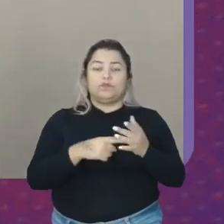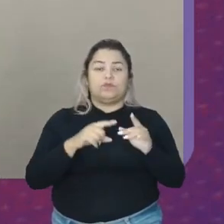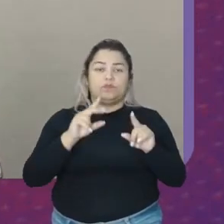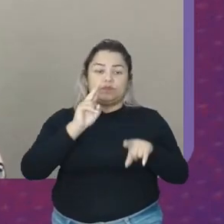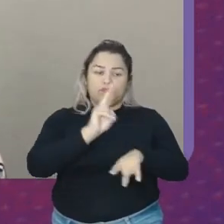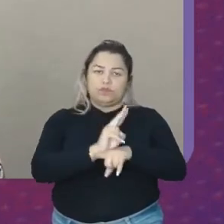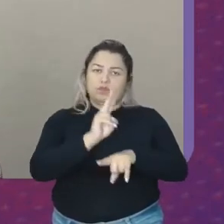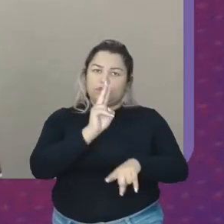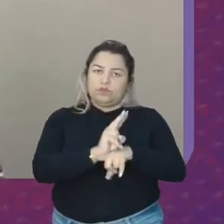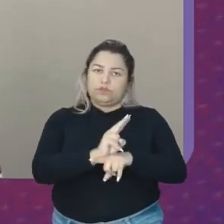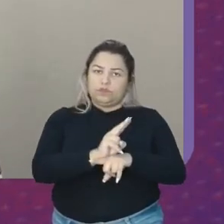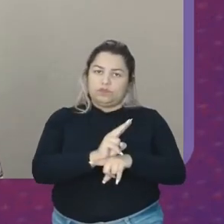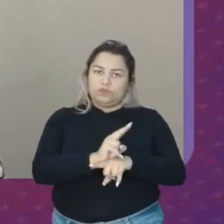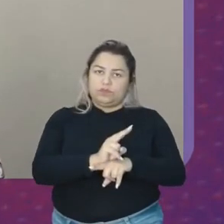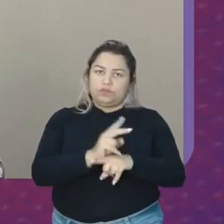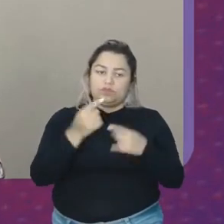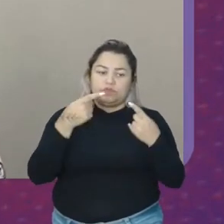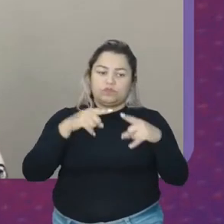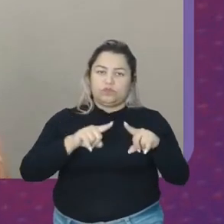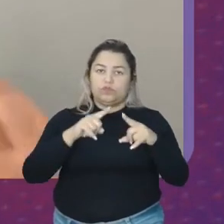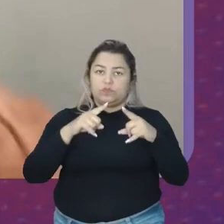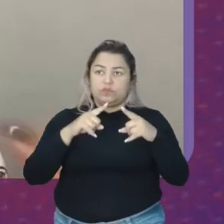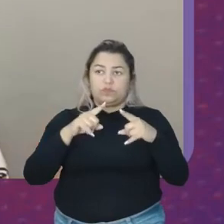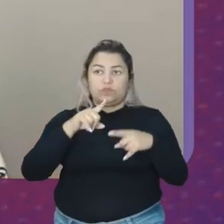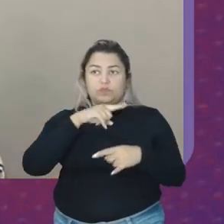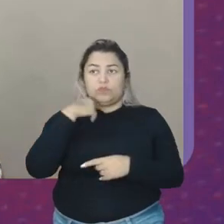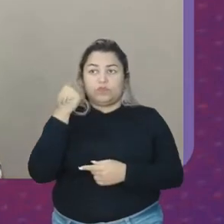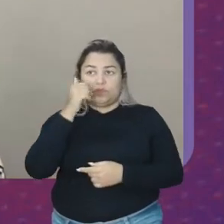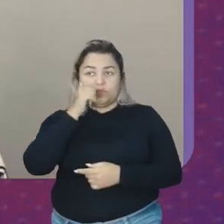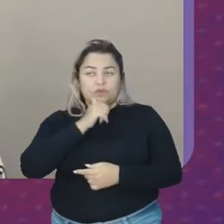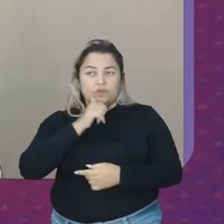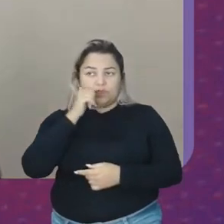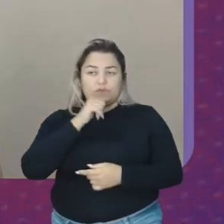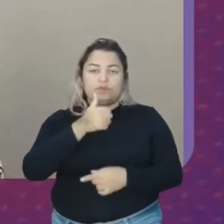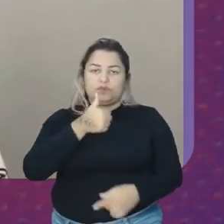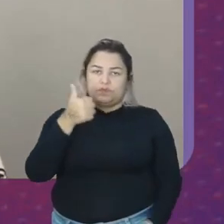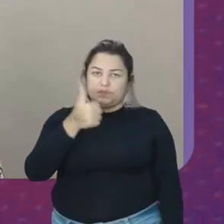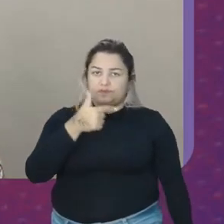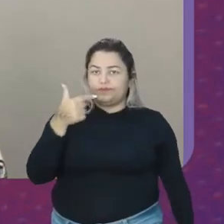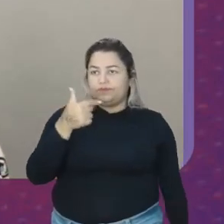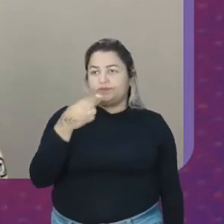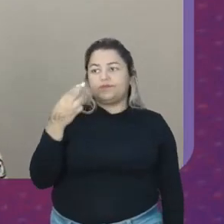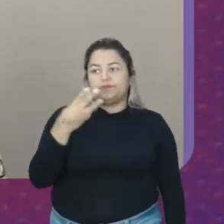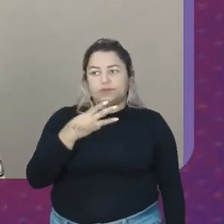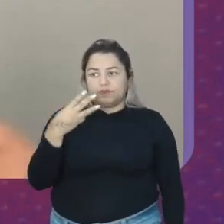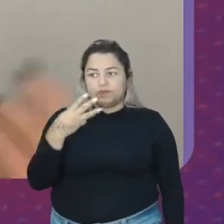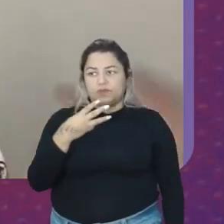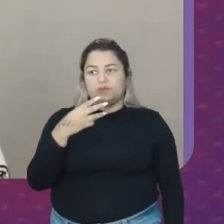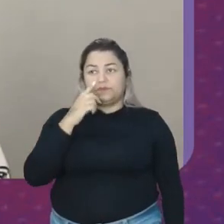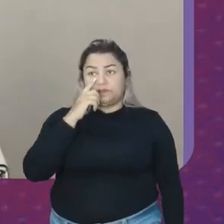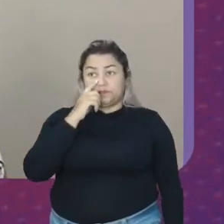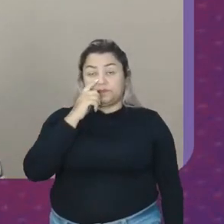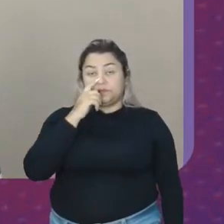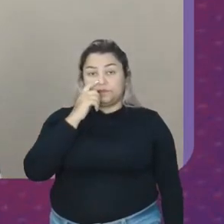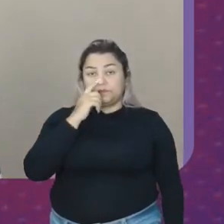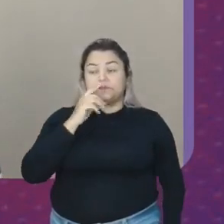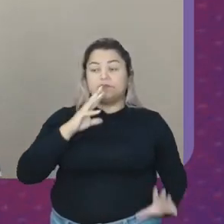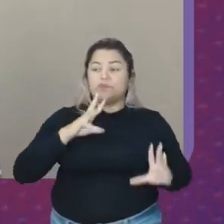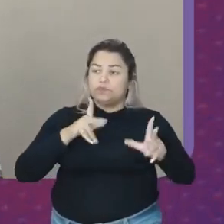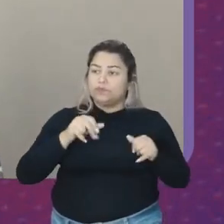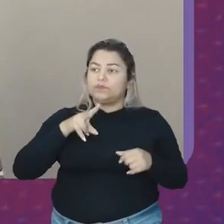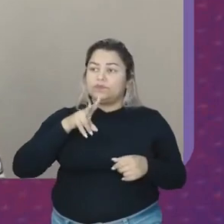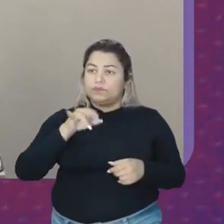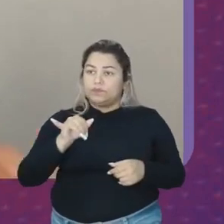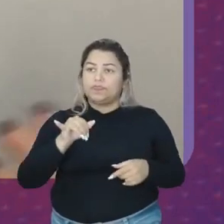Prevenção ao Feminicídio, envolvendo a prevenção primária, secundária e terciária. Então, tudo isso vai